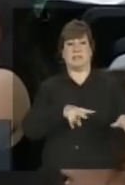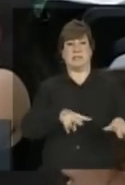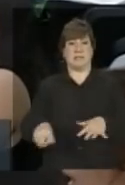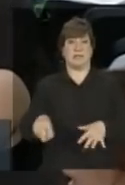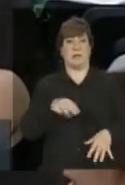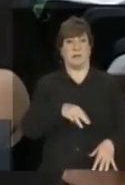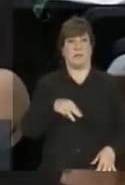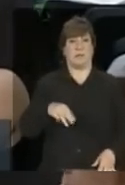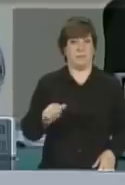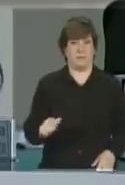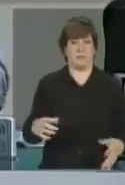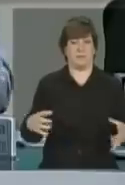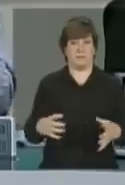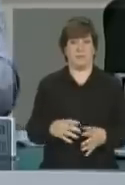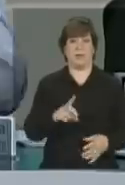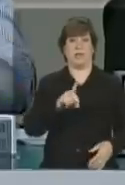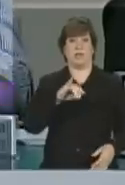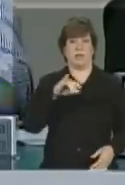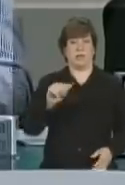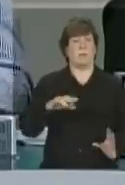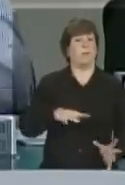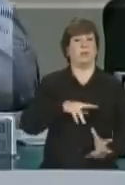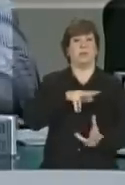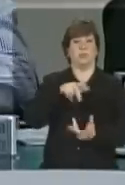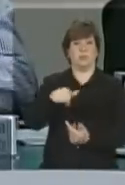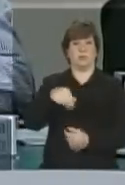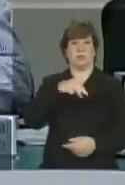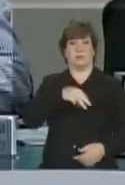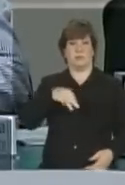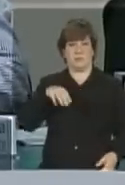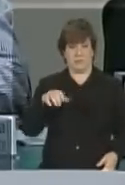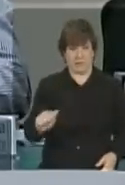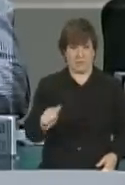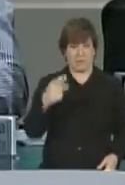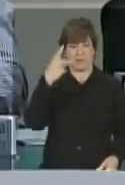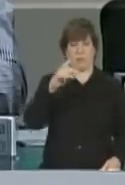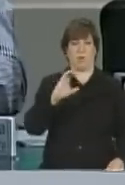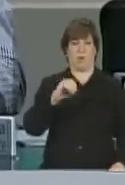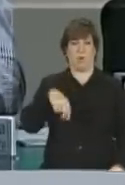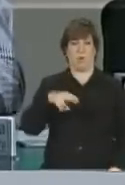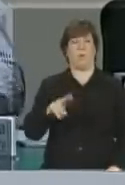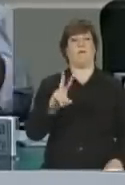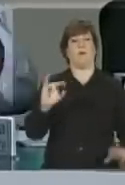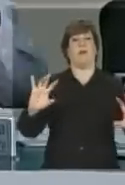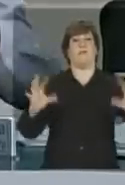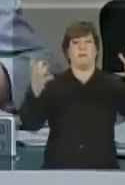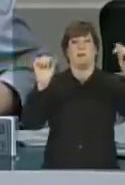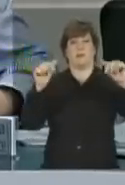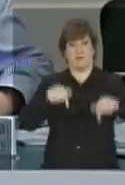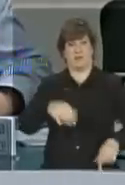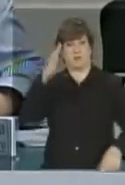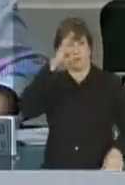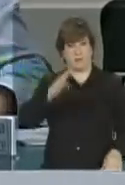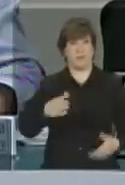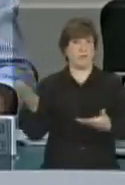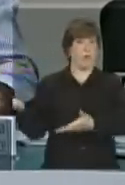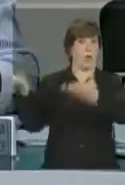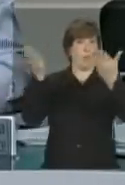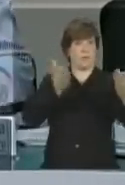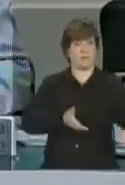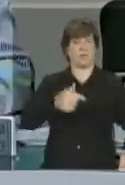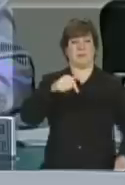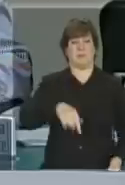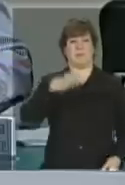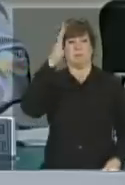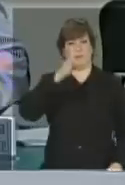que o Dia Mundial de Meio Ambiente das Nações Unidas será comemorado no Brasil, esse ano, ou do Environment Day, nós trouxemos para o Brasil,